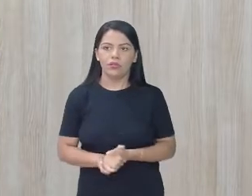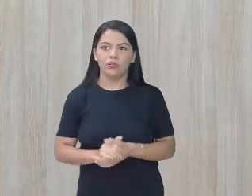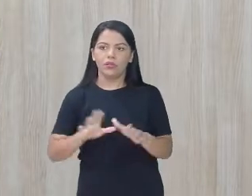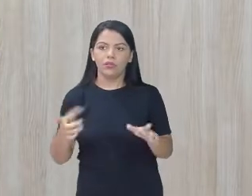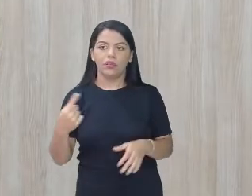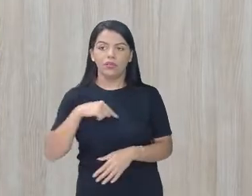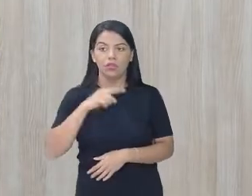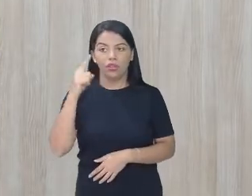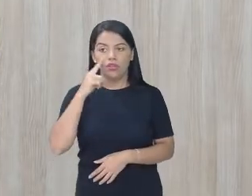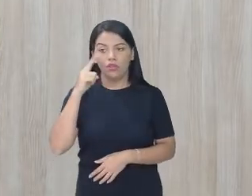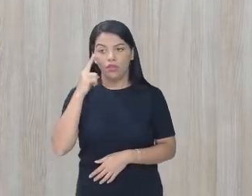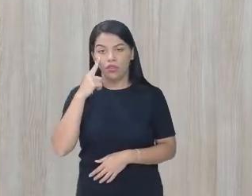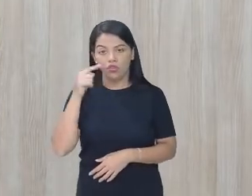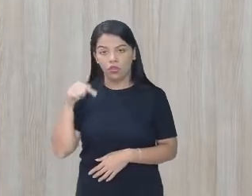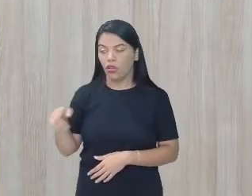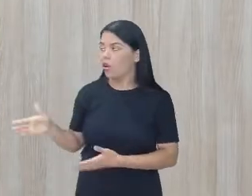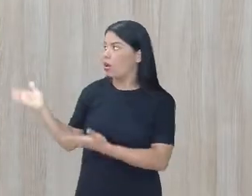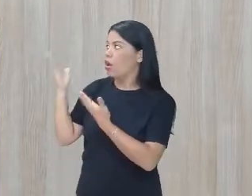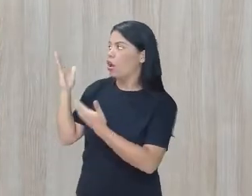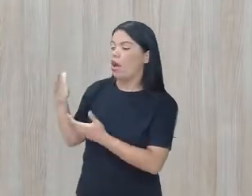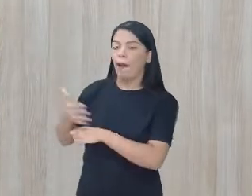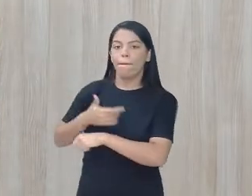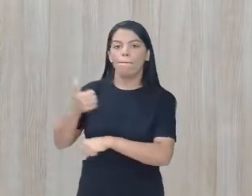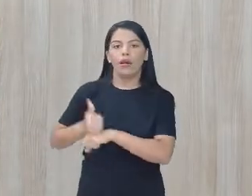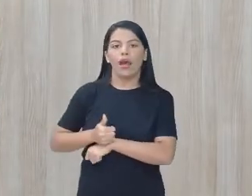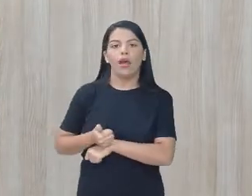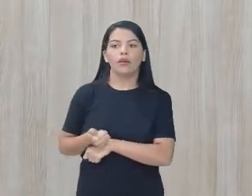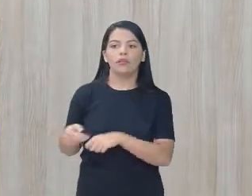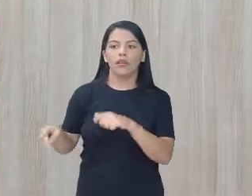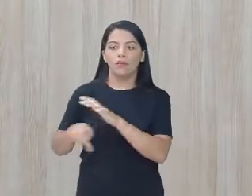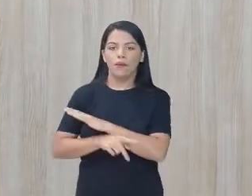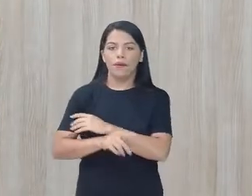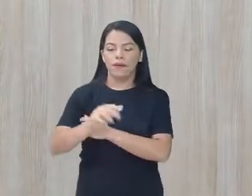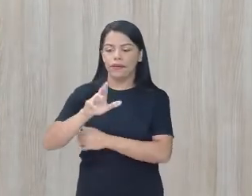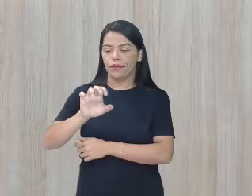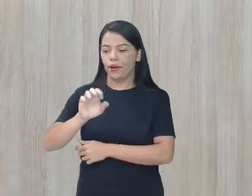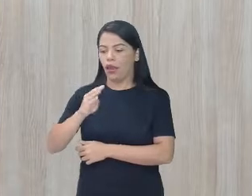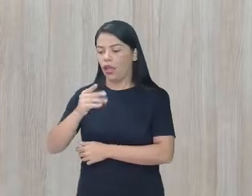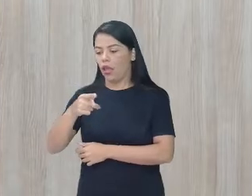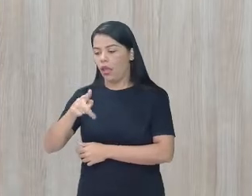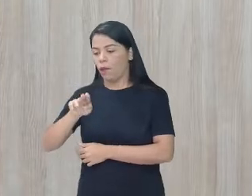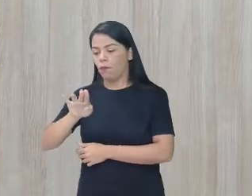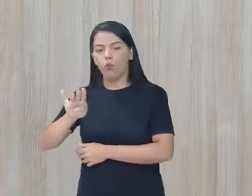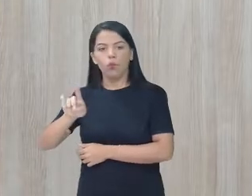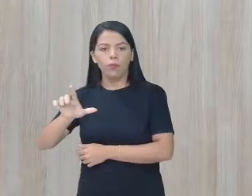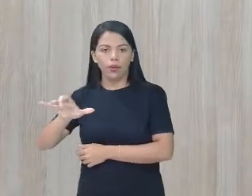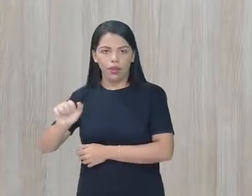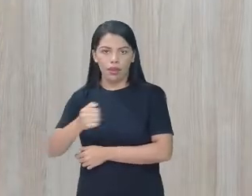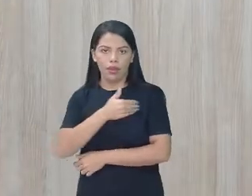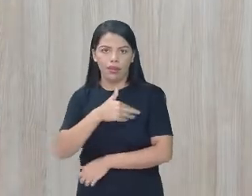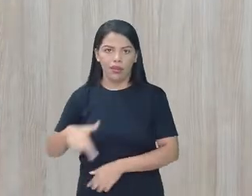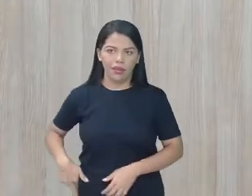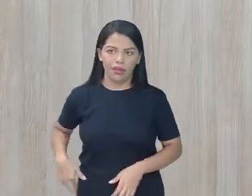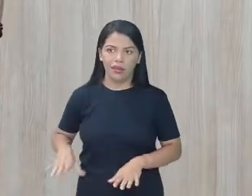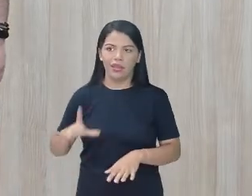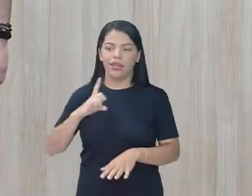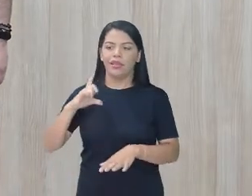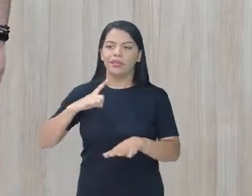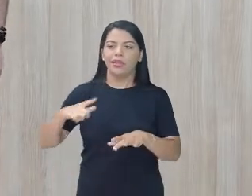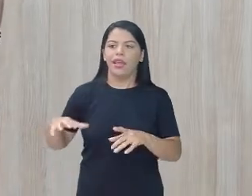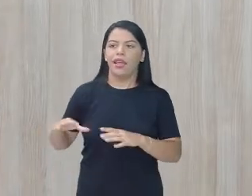vê aqui a Praça da República, a gente tem no contorno da Praça da República, a gente tem, ó, o Palácio do Campo